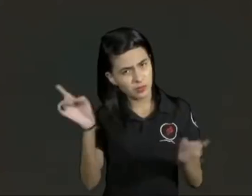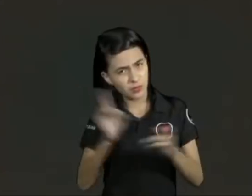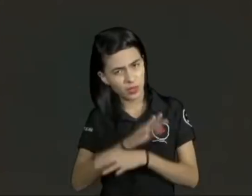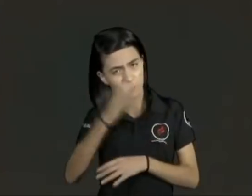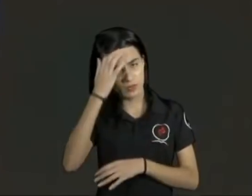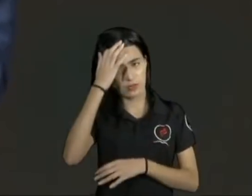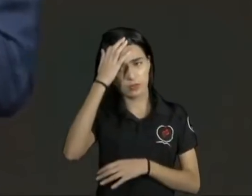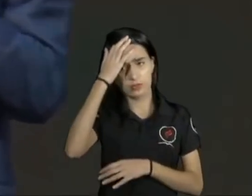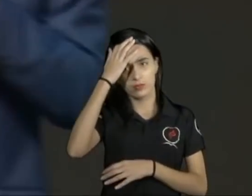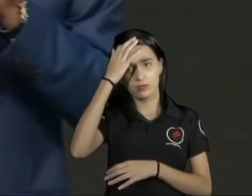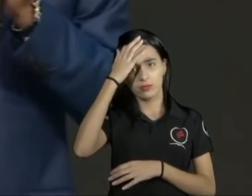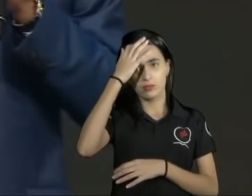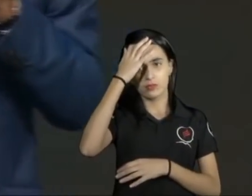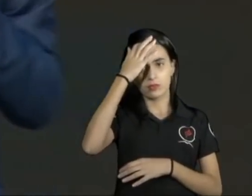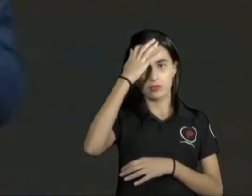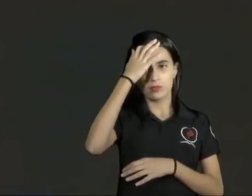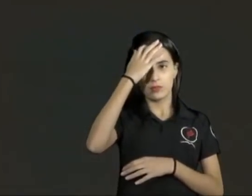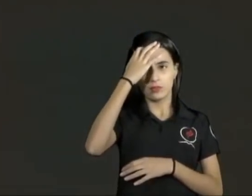preparado